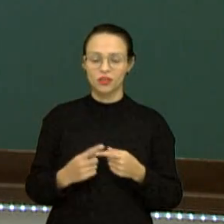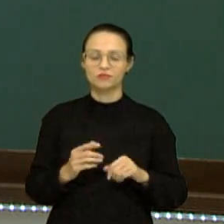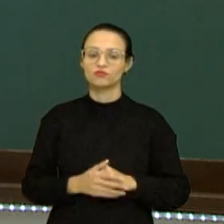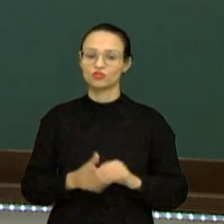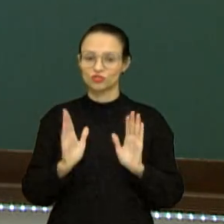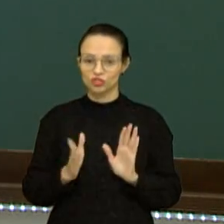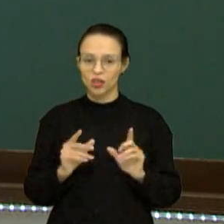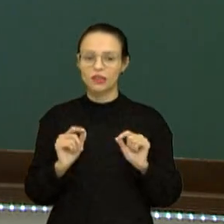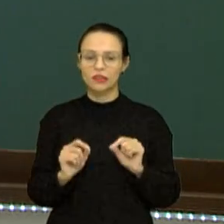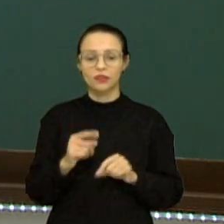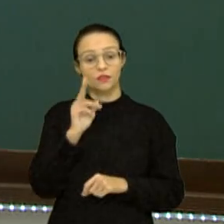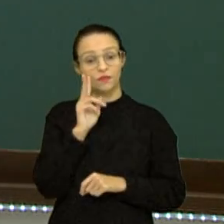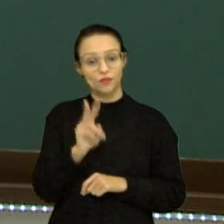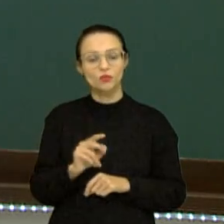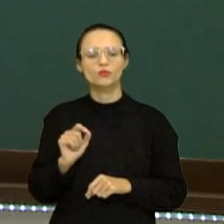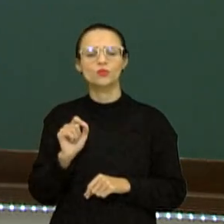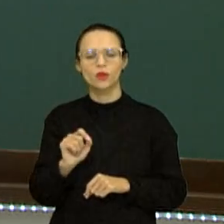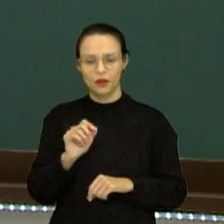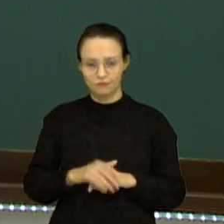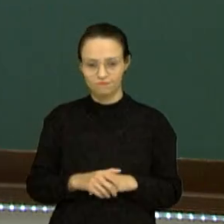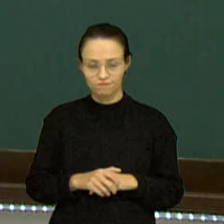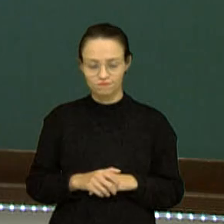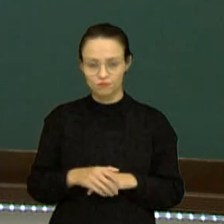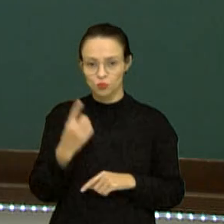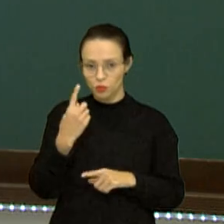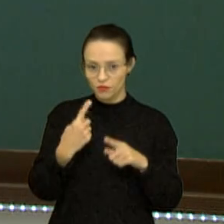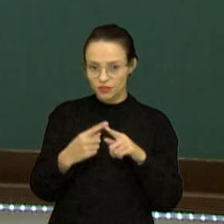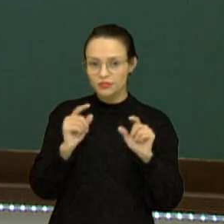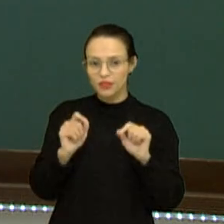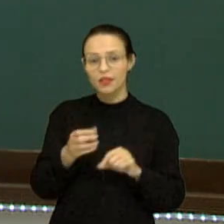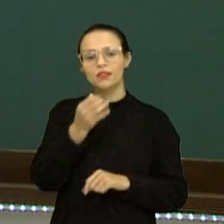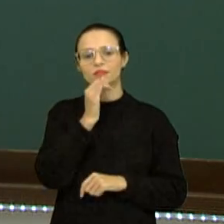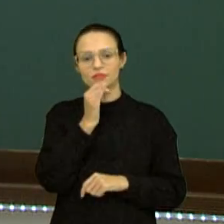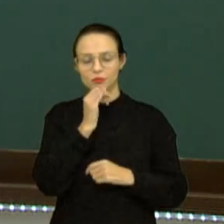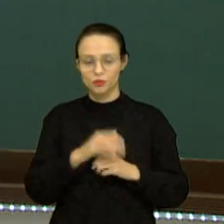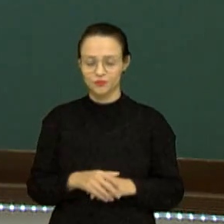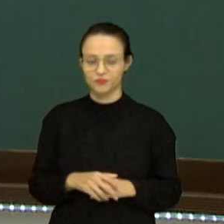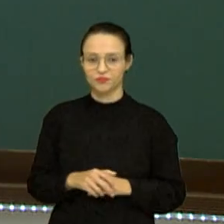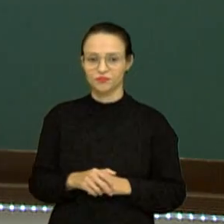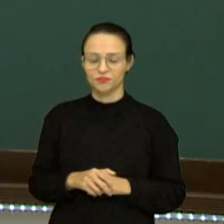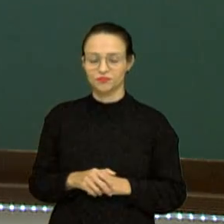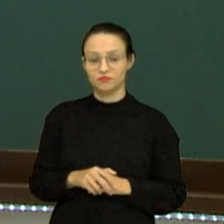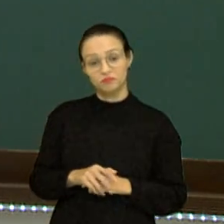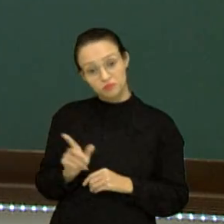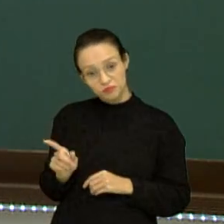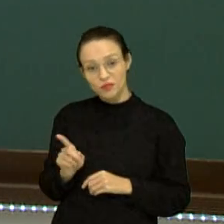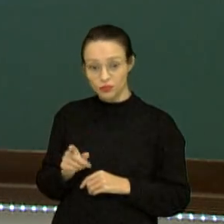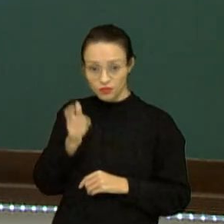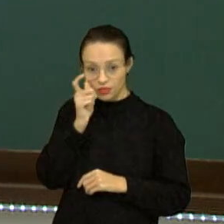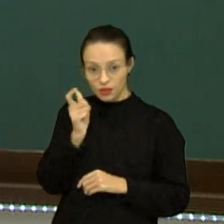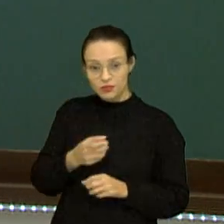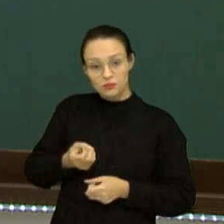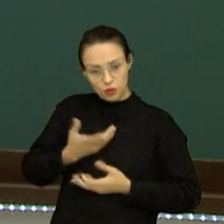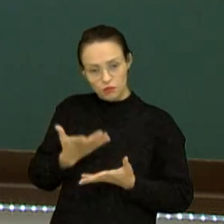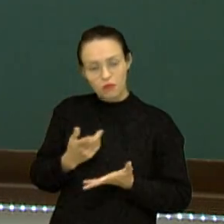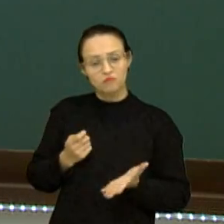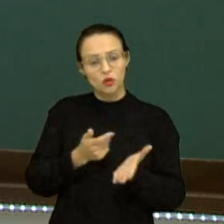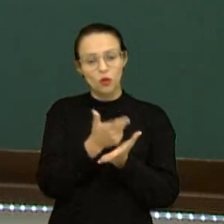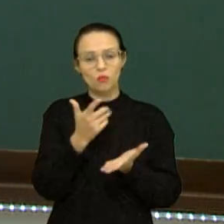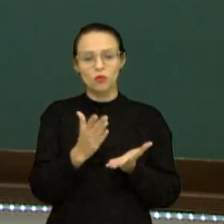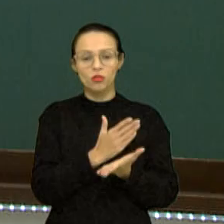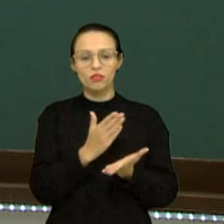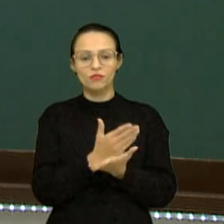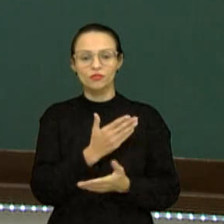que, o visto que, uma vez que e o pois que. Um exemplo, já que se interessa por poemas, comprou o